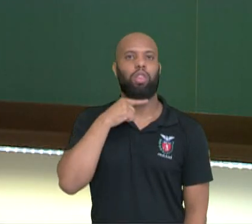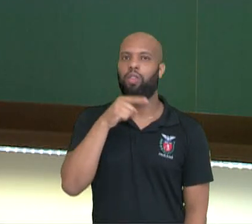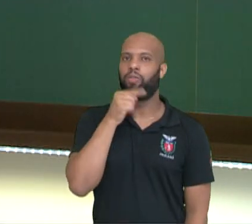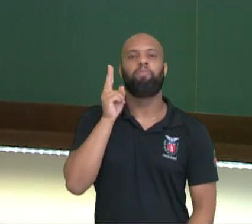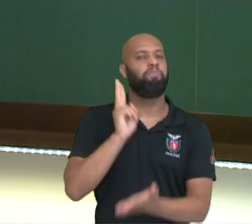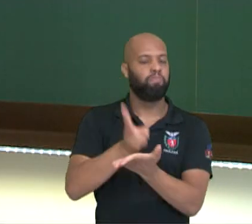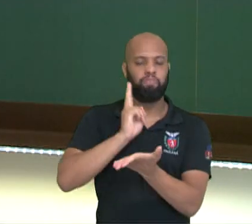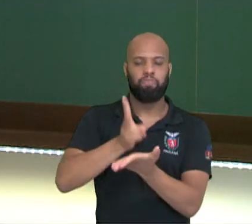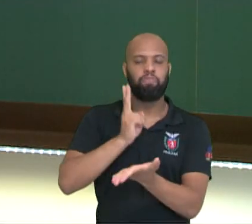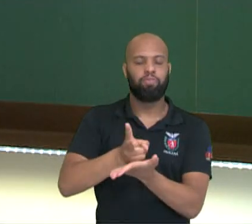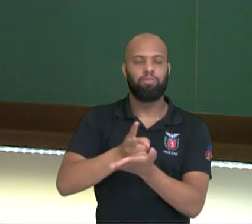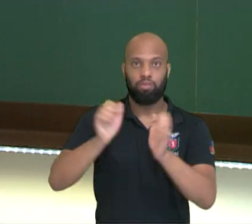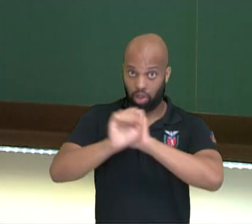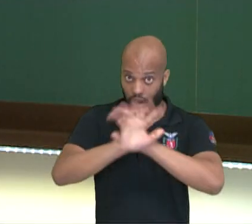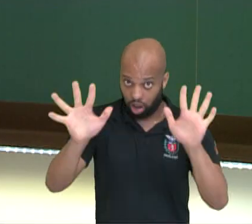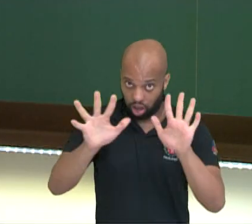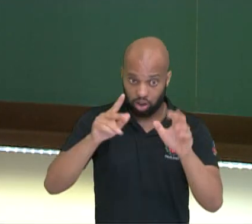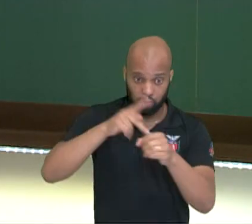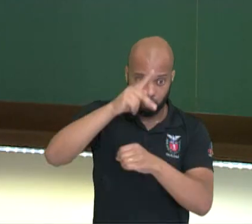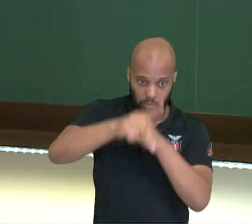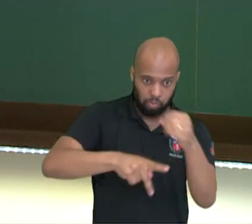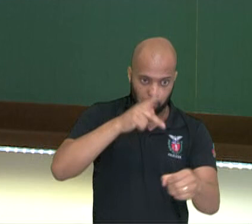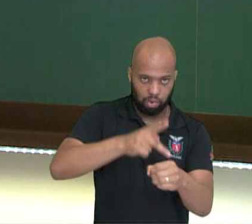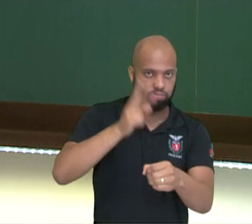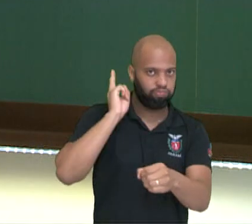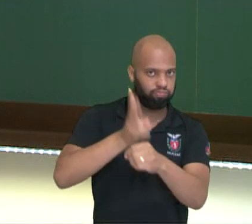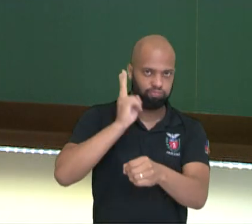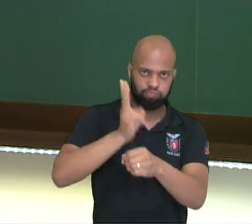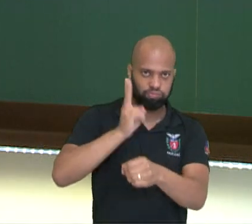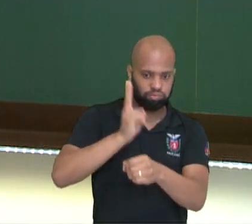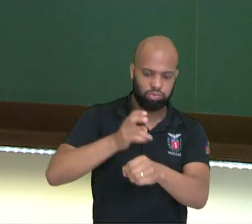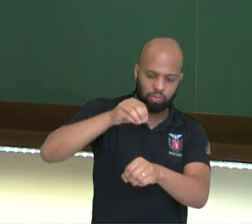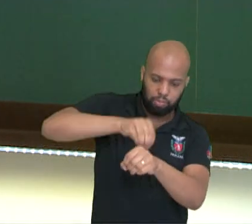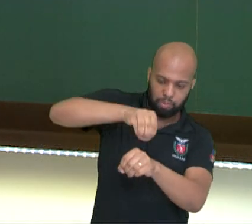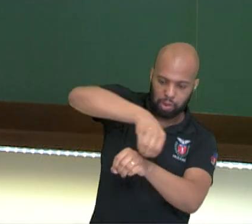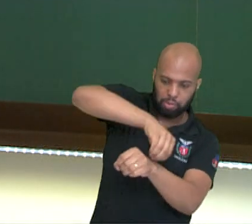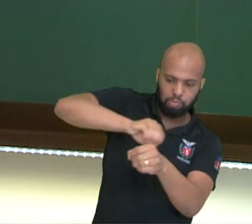ok? Que fique claro, os prótons não se movem de um corpo para outro.